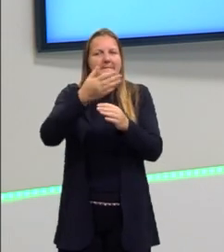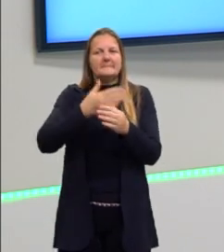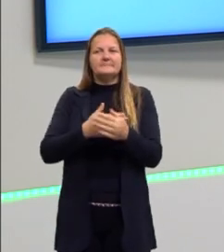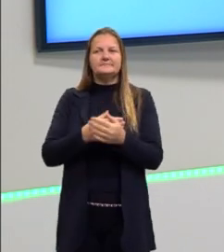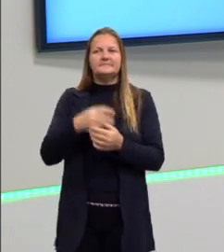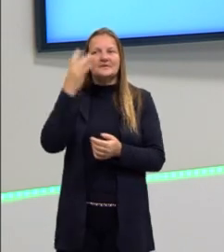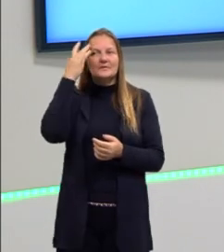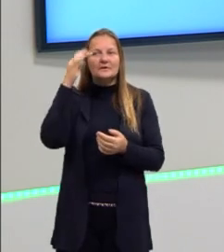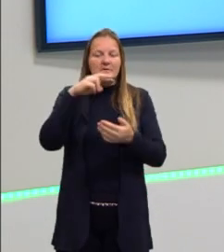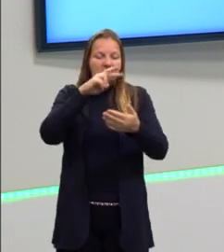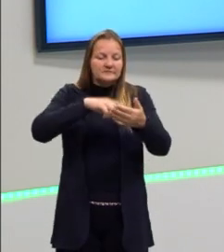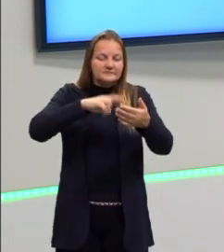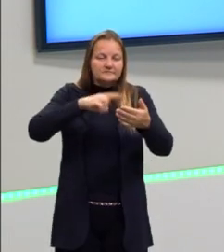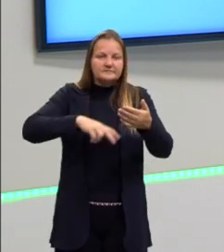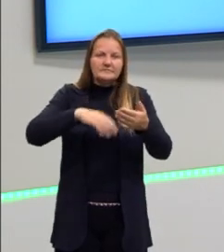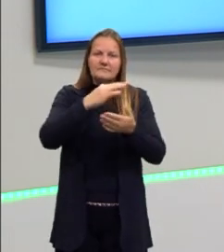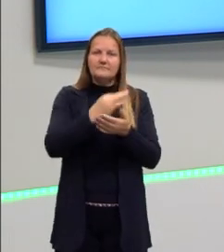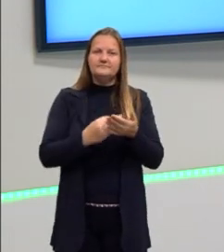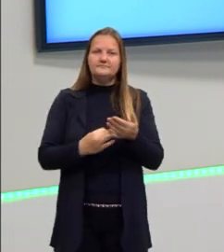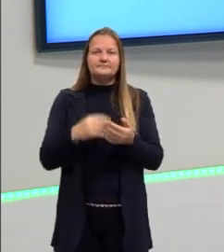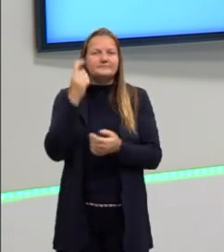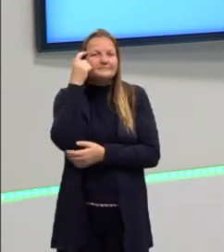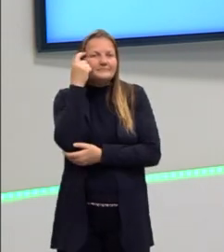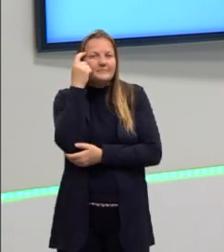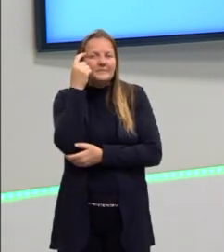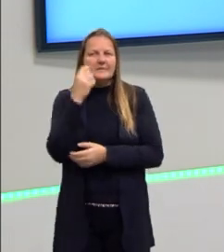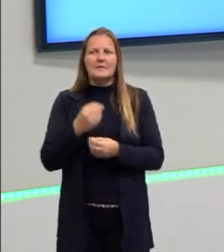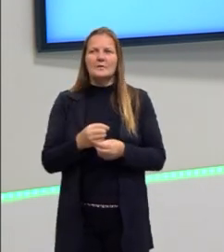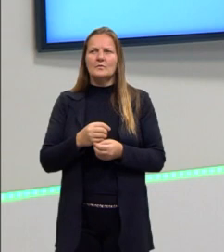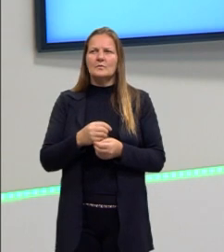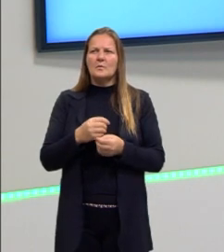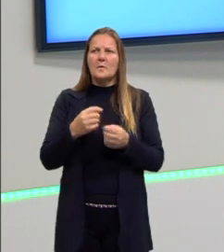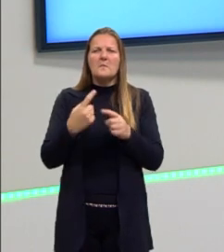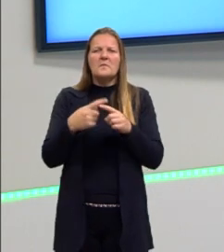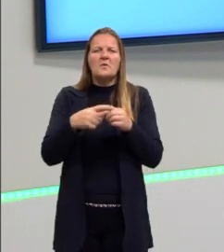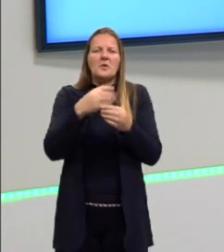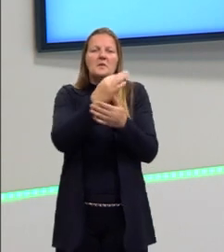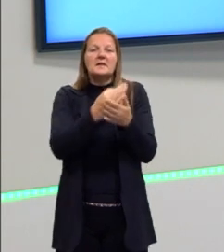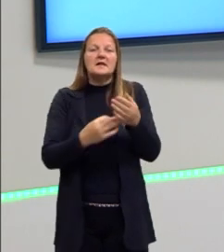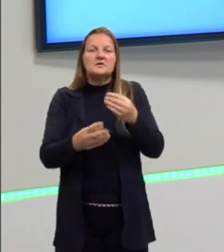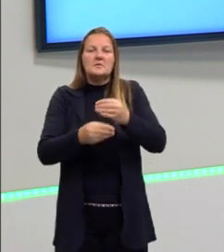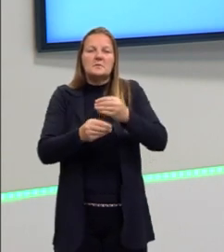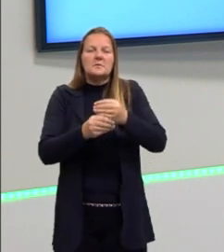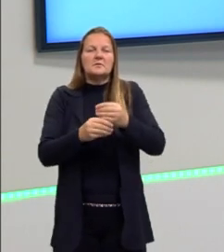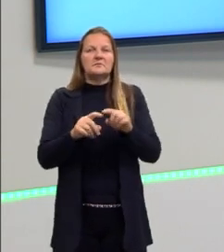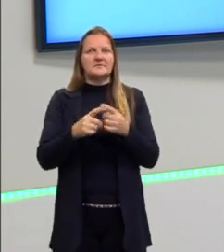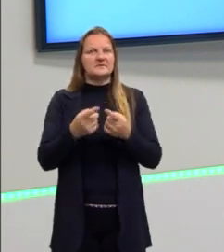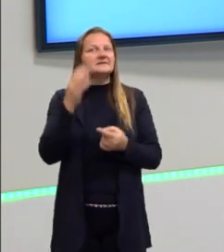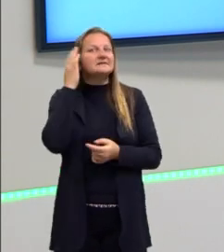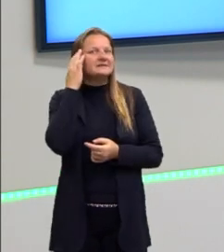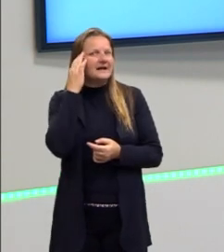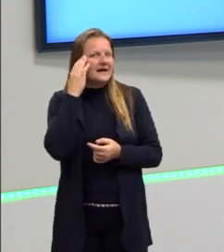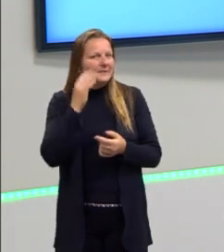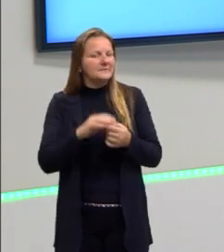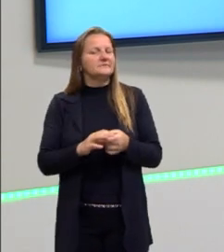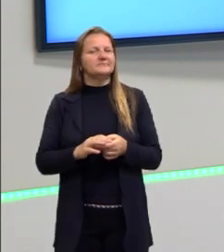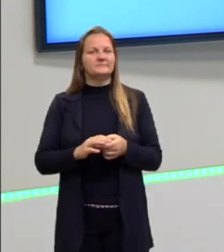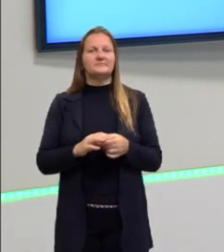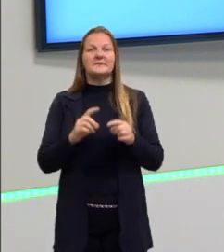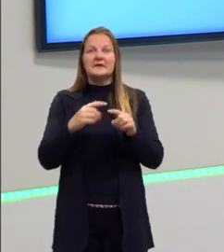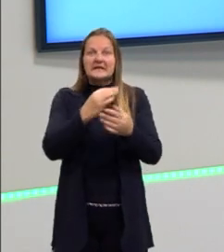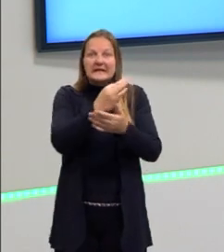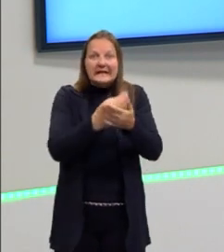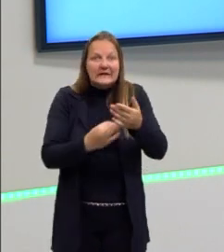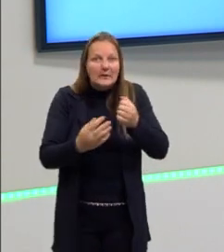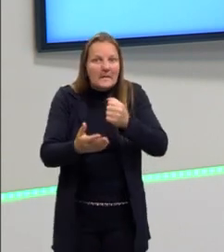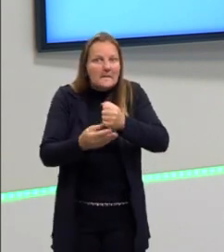eu sabia ler os textos de apoio Ah mas eu pensei que eles nem serviam para grande coisa que eles só estavam ali se eu quisesse usar e a gente já sabe que não é nada disso né eles